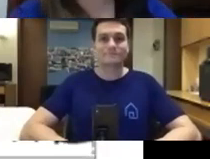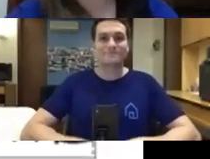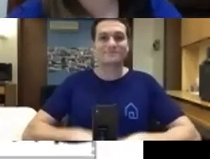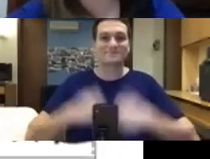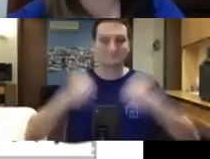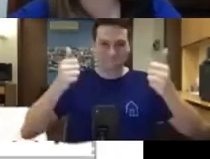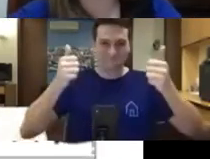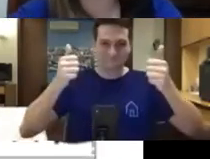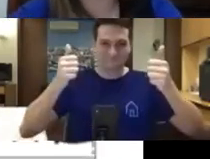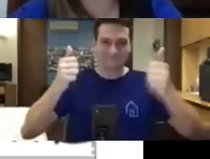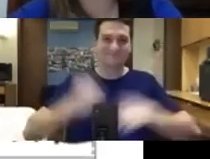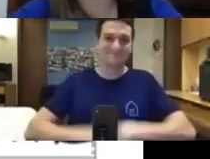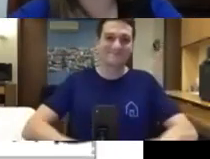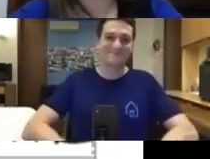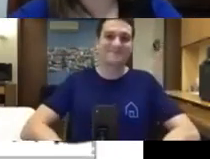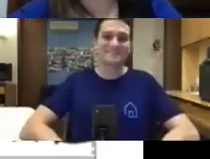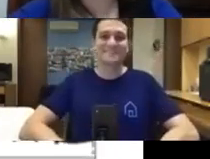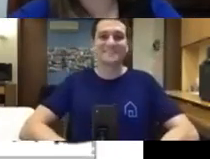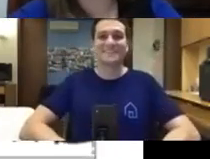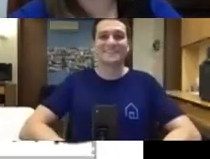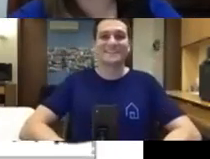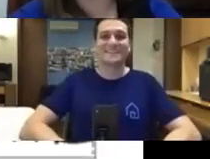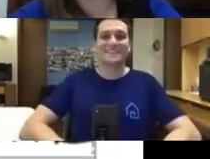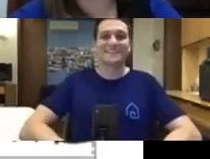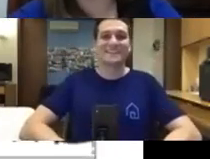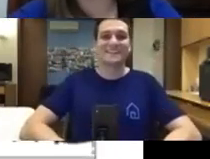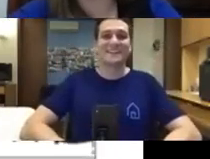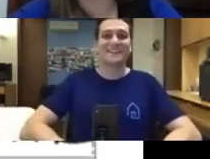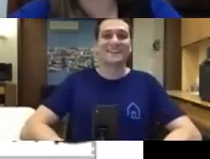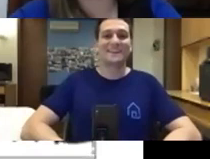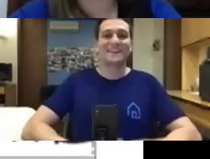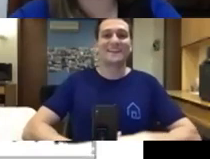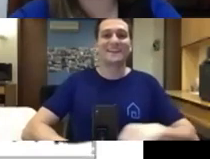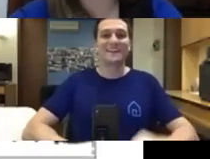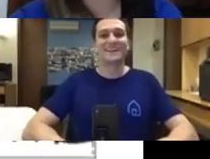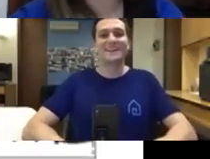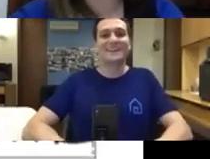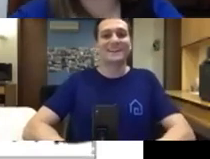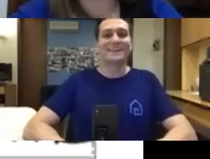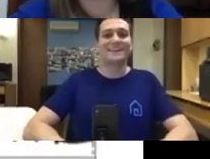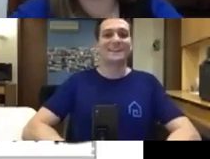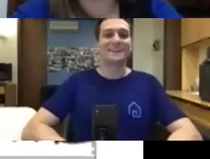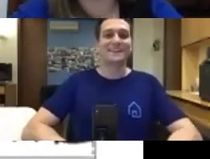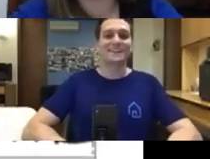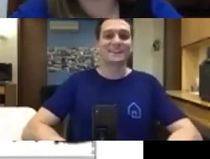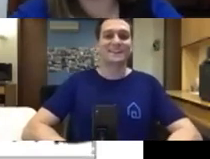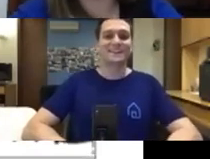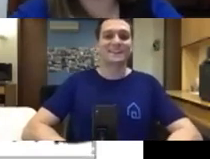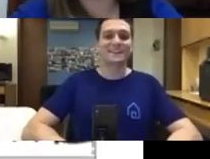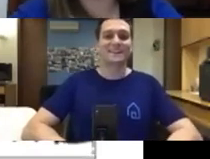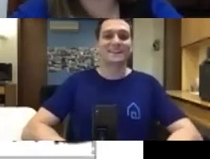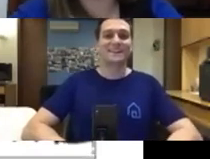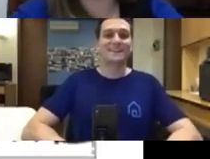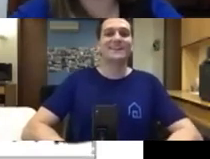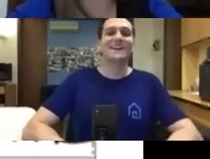pouco o coração aí do pessoal aí, que eles começaram a fazer mais perguntas depois que nós tentamos responder, mas acho que nós criamos mais dúvida do